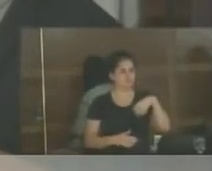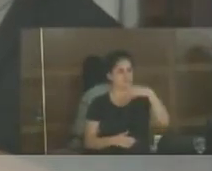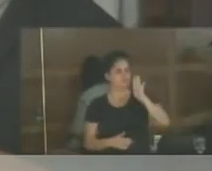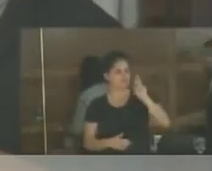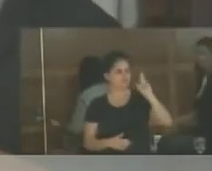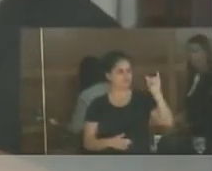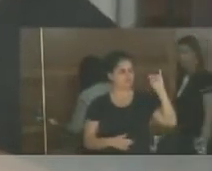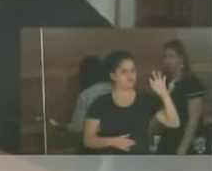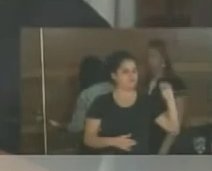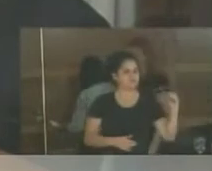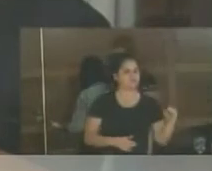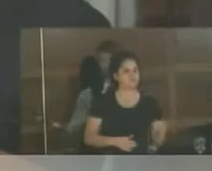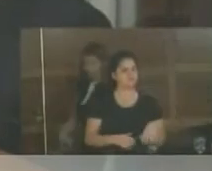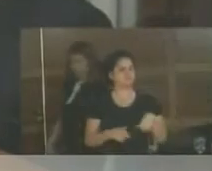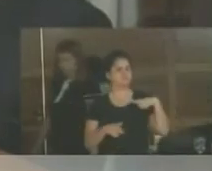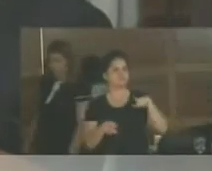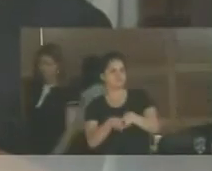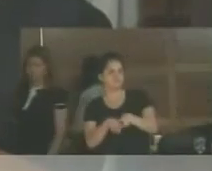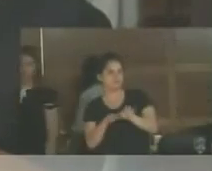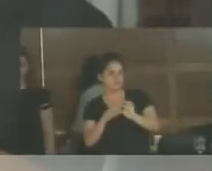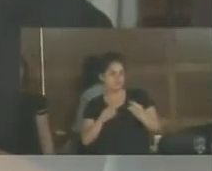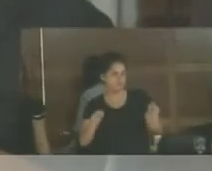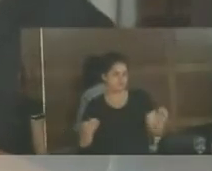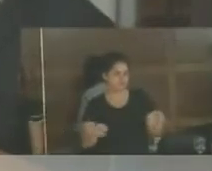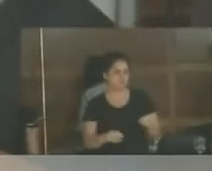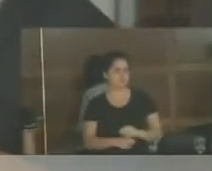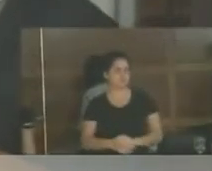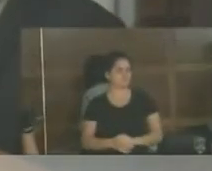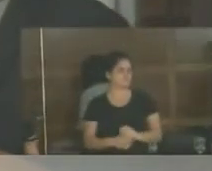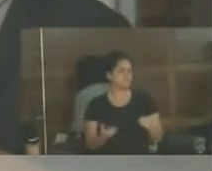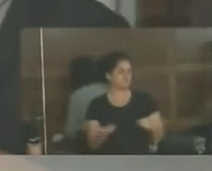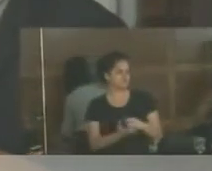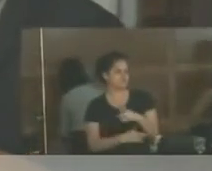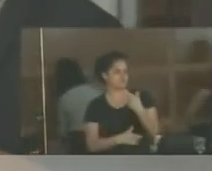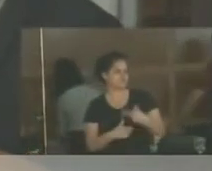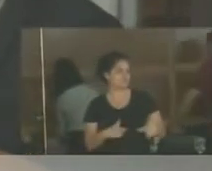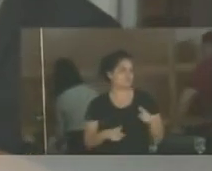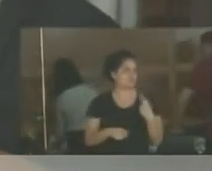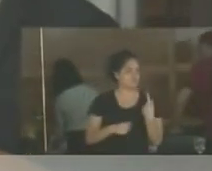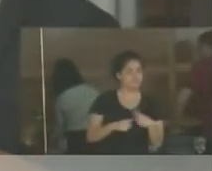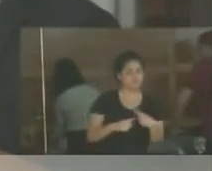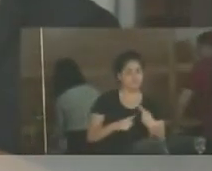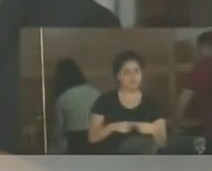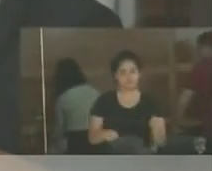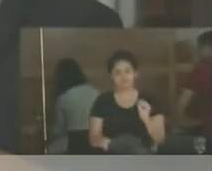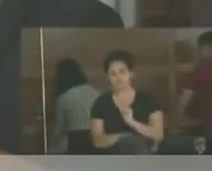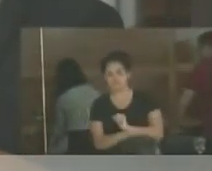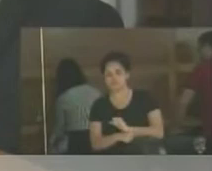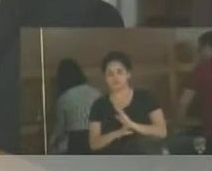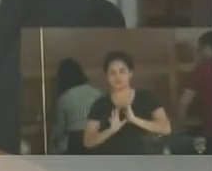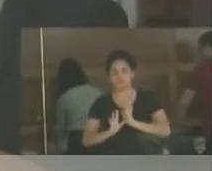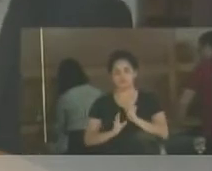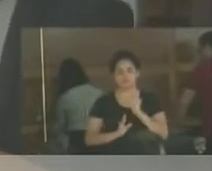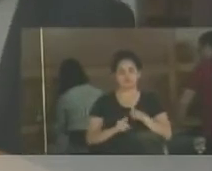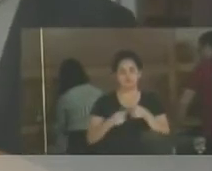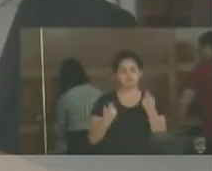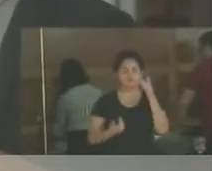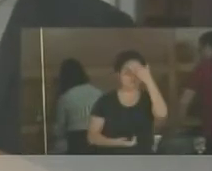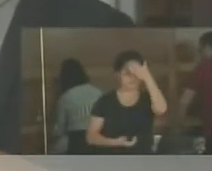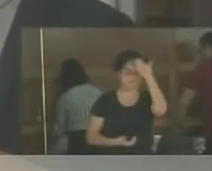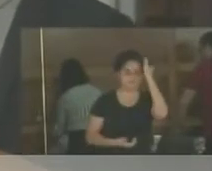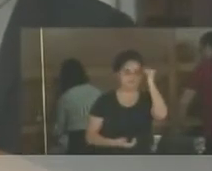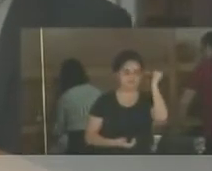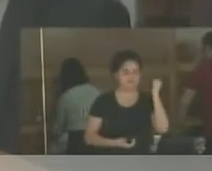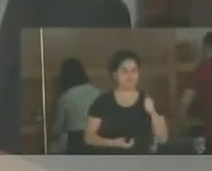1.200 metros cúbicos de areia. Então, assim, se cria um transtorno porque para um pouco, para as atividades, mas a gente sabe que, obra que se